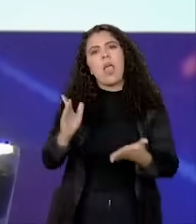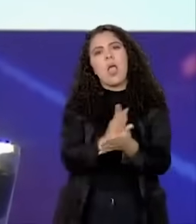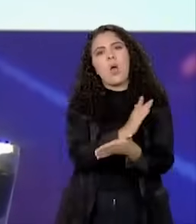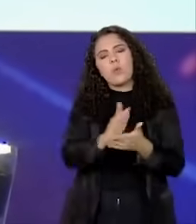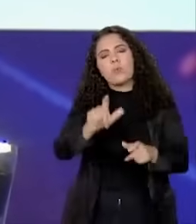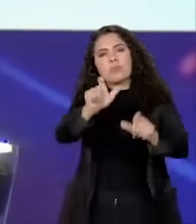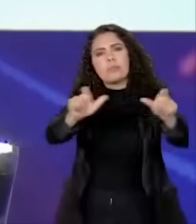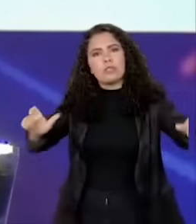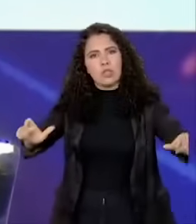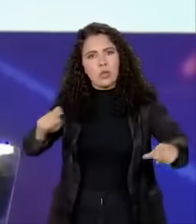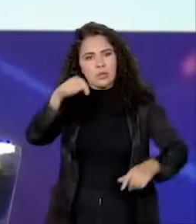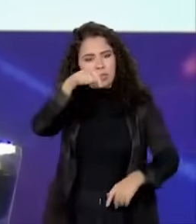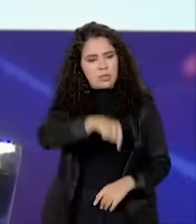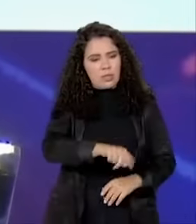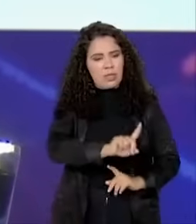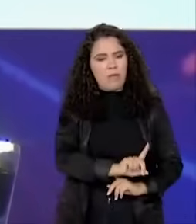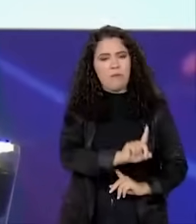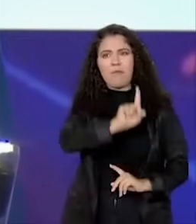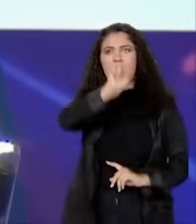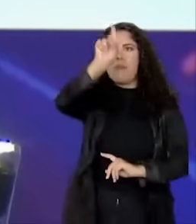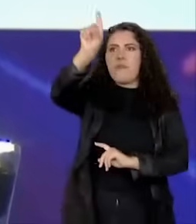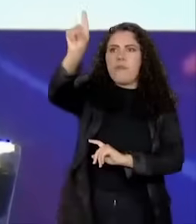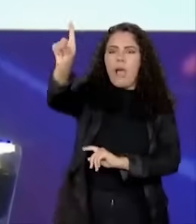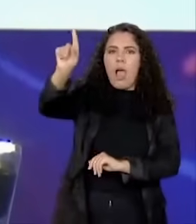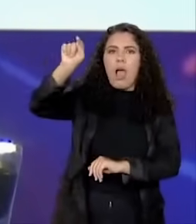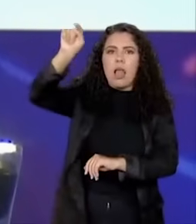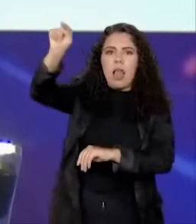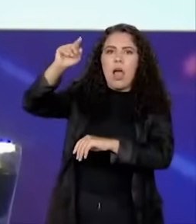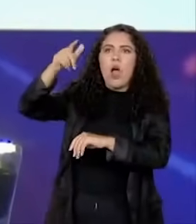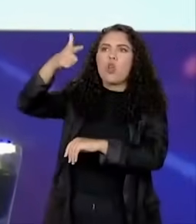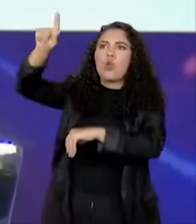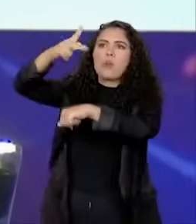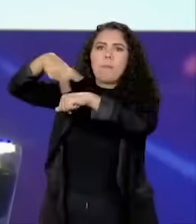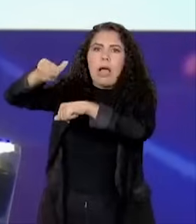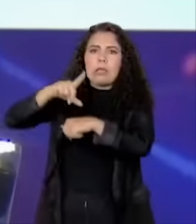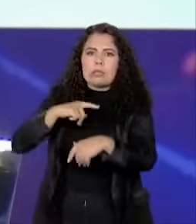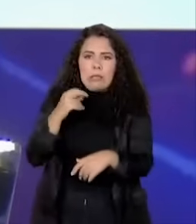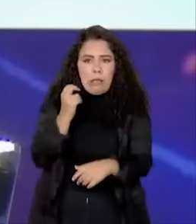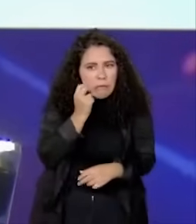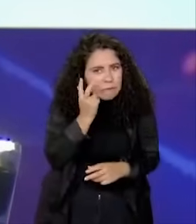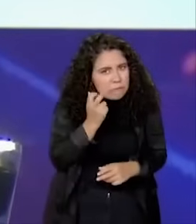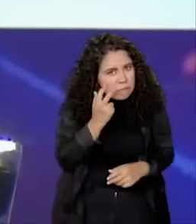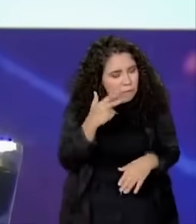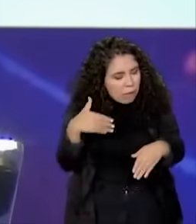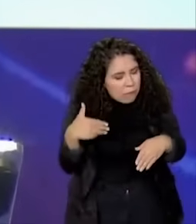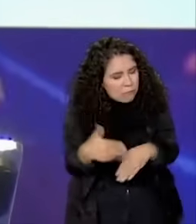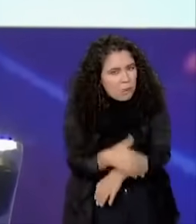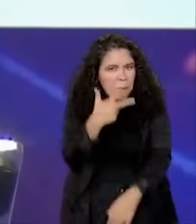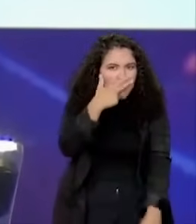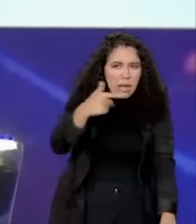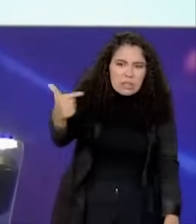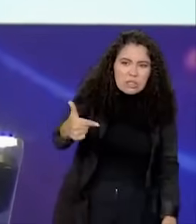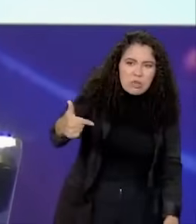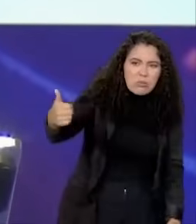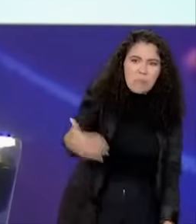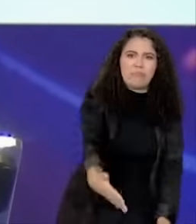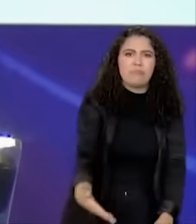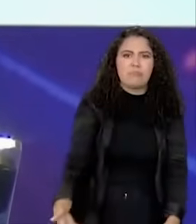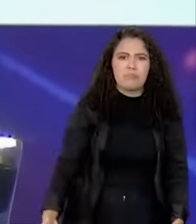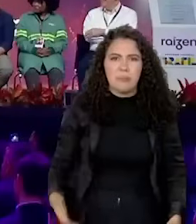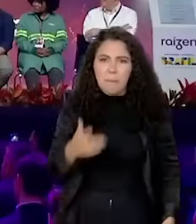para o exterior, na hora de falar ele fica acanhado, parece que ele é de segunda classe, não é segunda geração, segunda